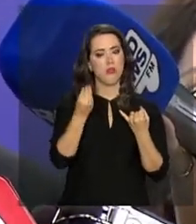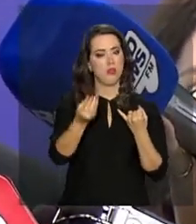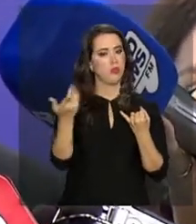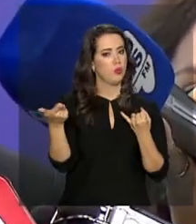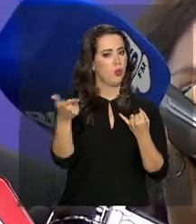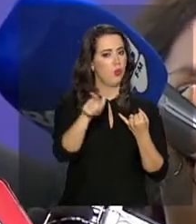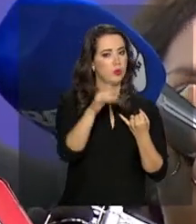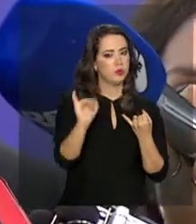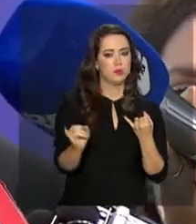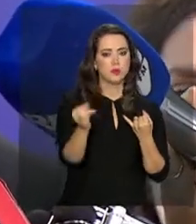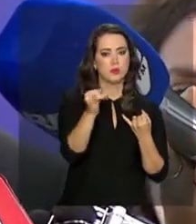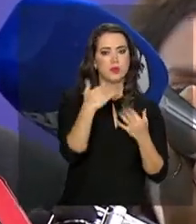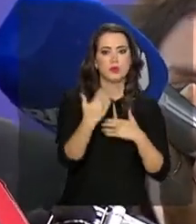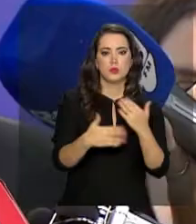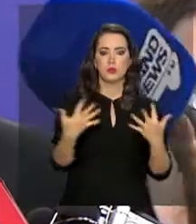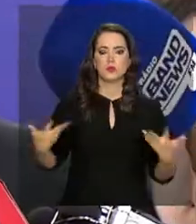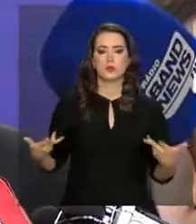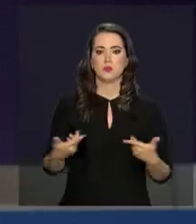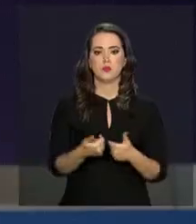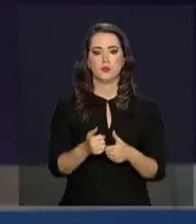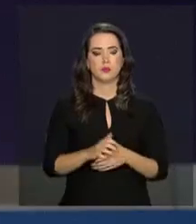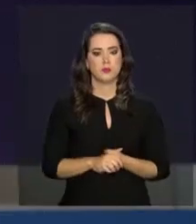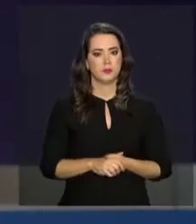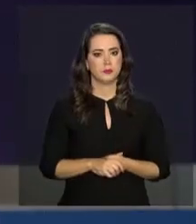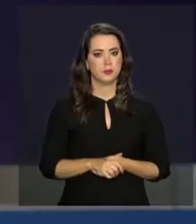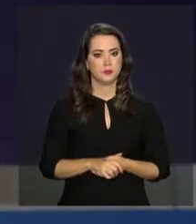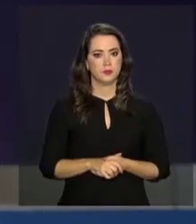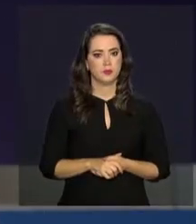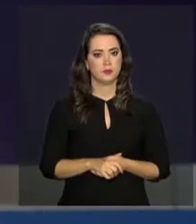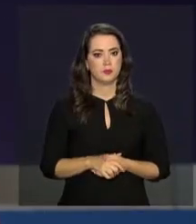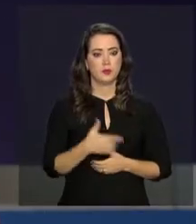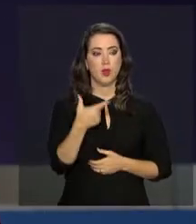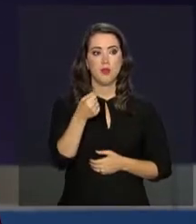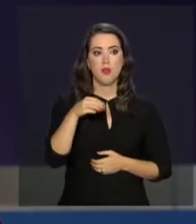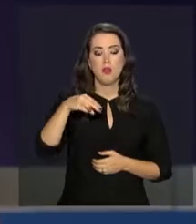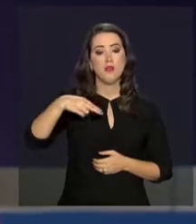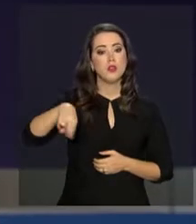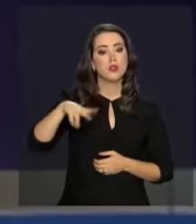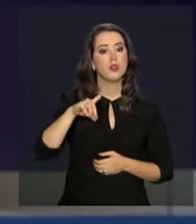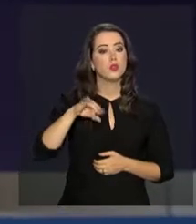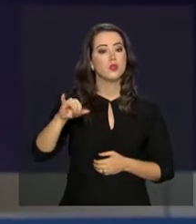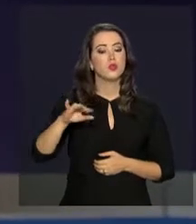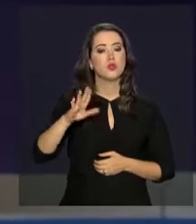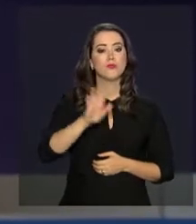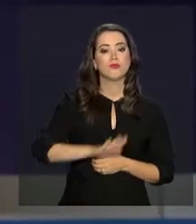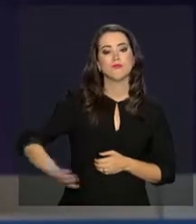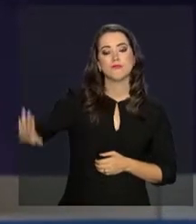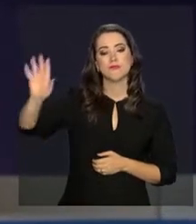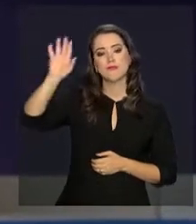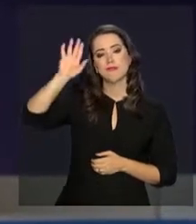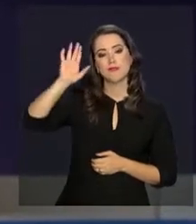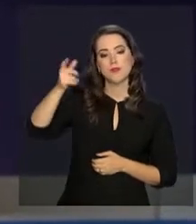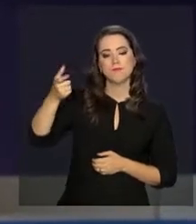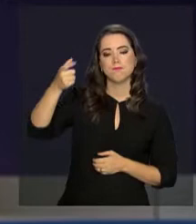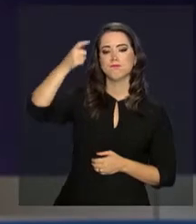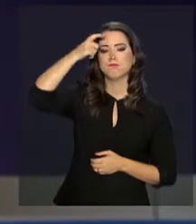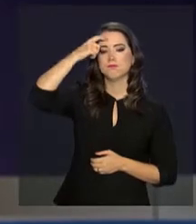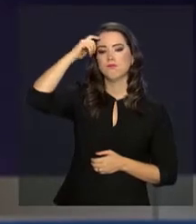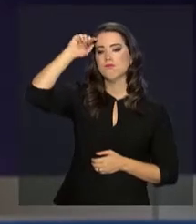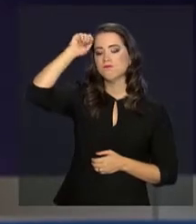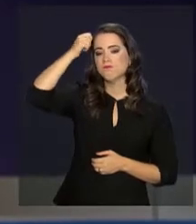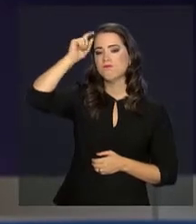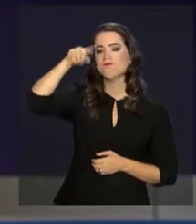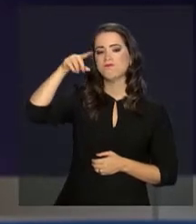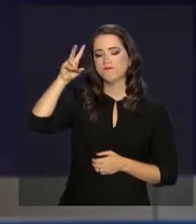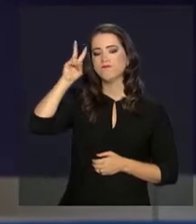opções mantida a qualidade de mais uma vez em 20 de novembro o dia nacional da consciência negra um dia de reflexão